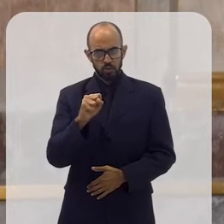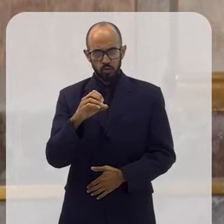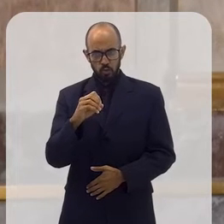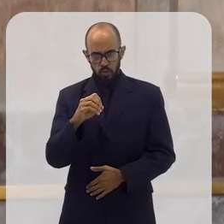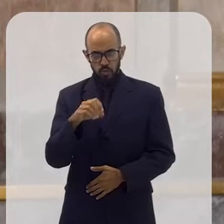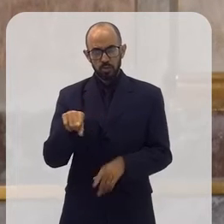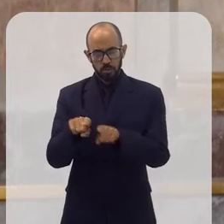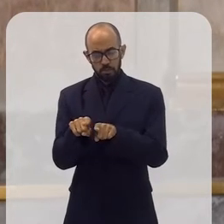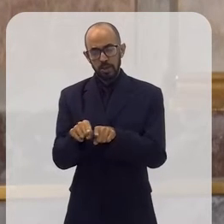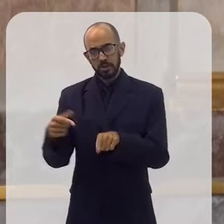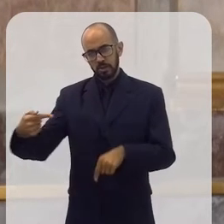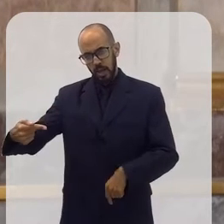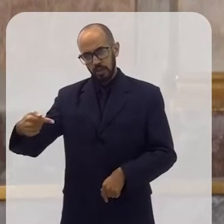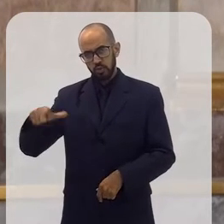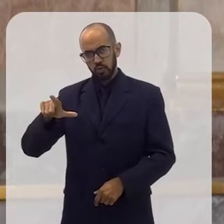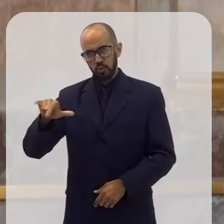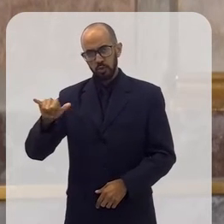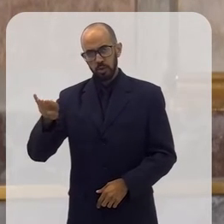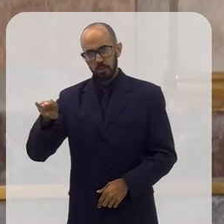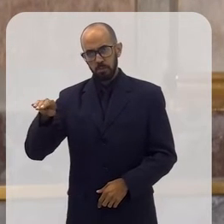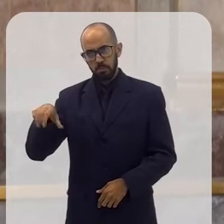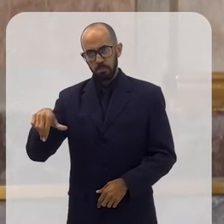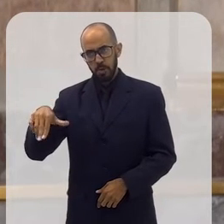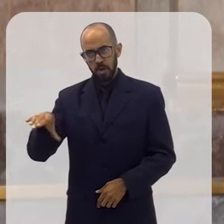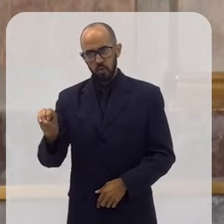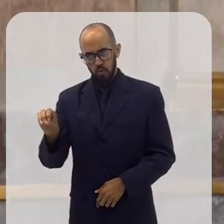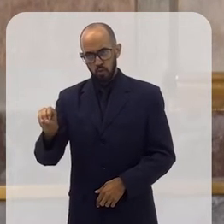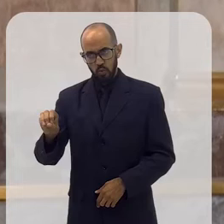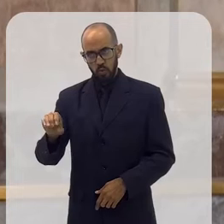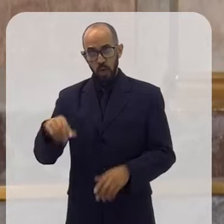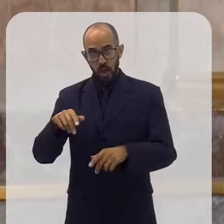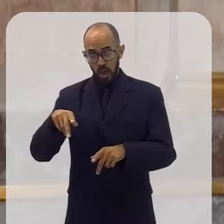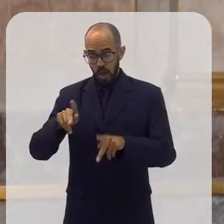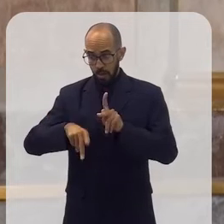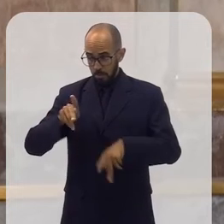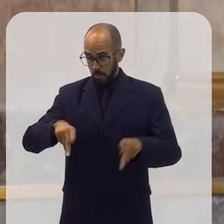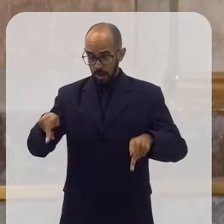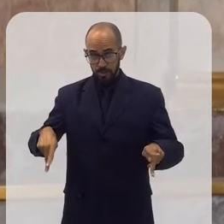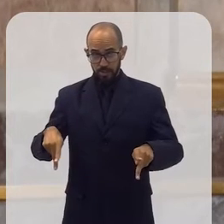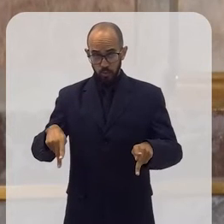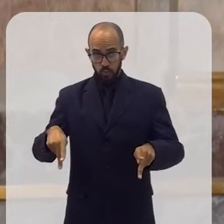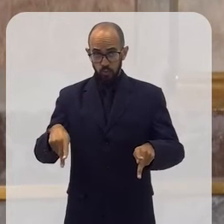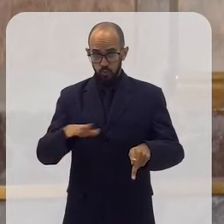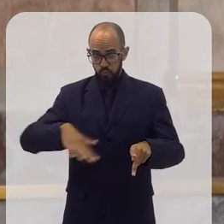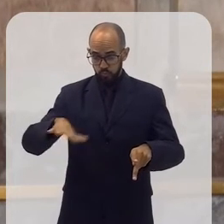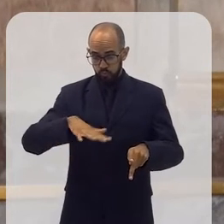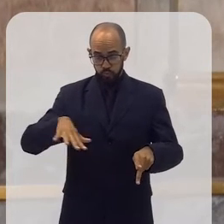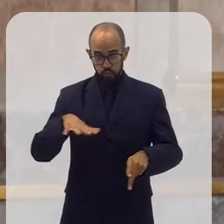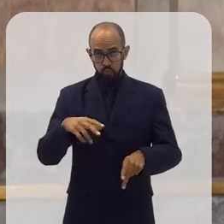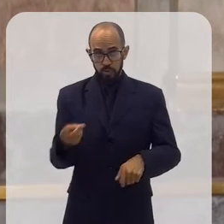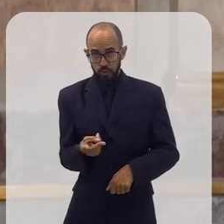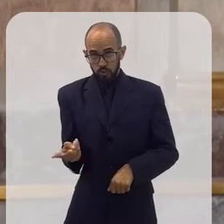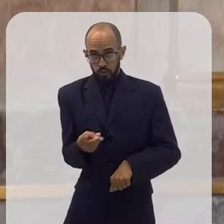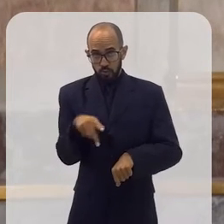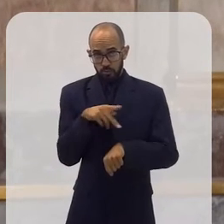e também 7 no Líbano. E como o povo libanês e o povo sírio